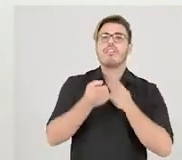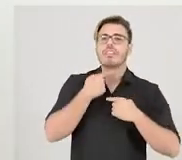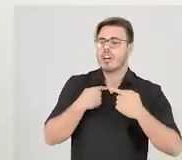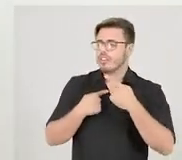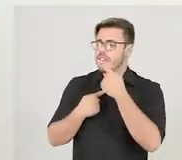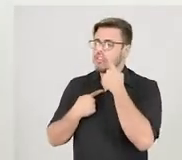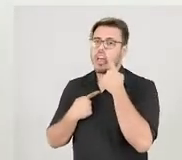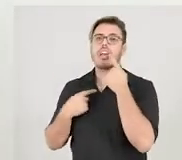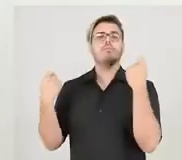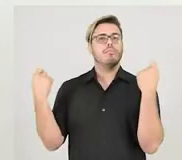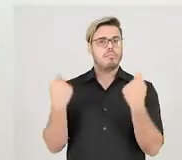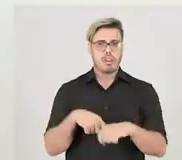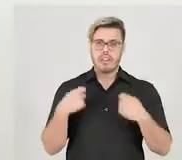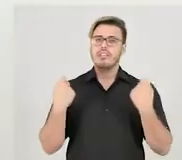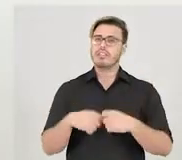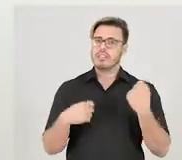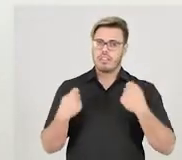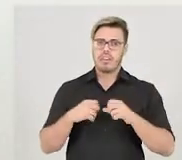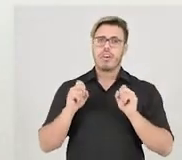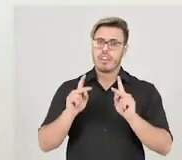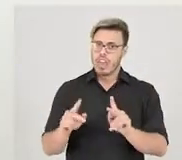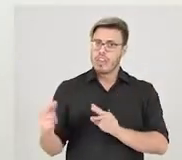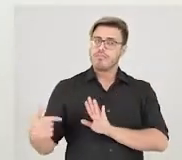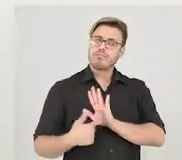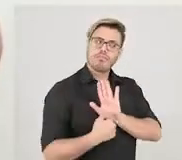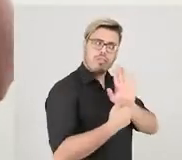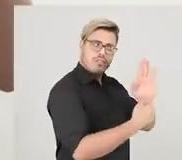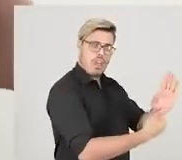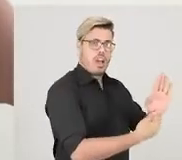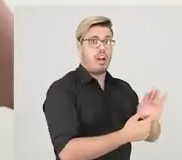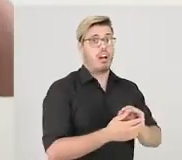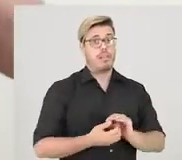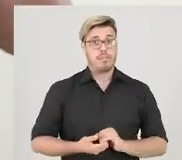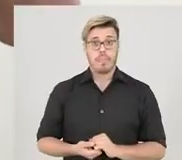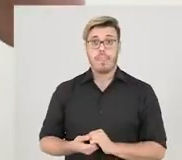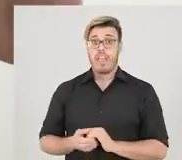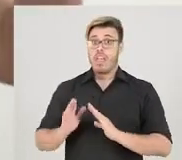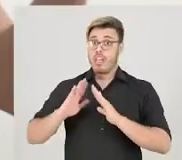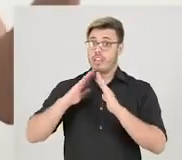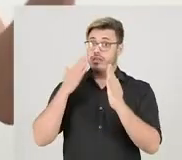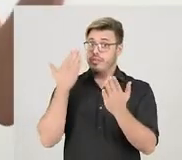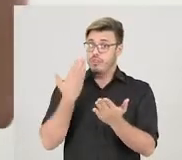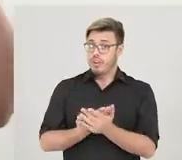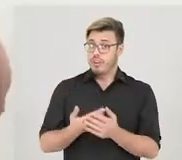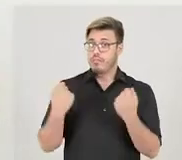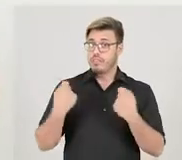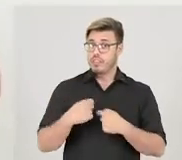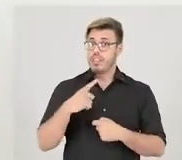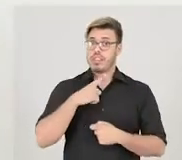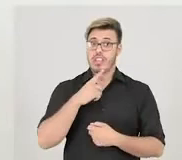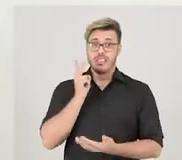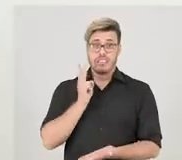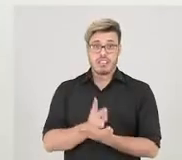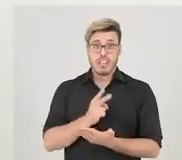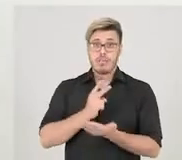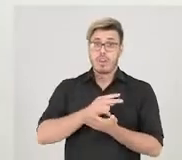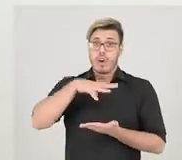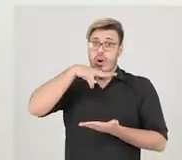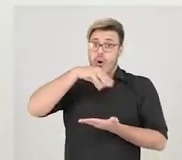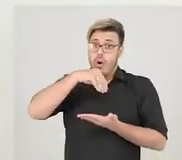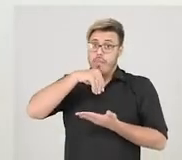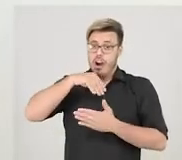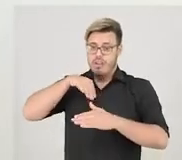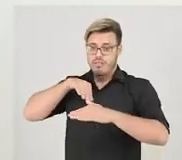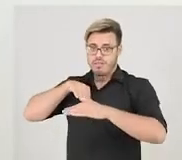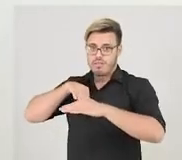primar é para ter sempre uma cópia muito bem guardada, bimestralmente revisada. Porque aí no ano seguinte o